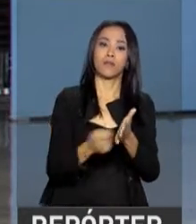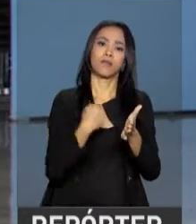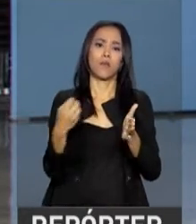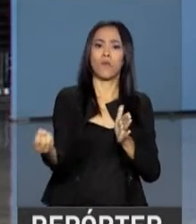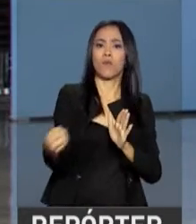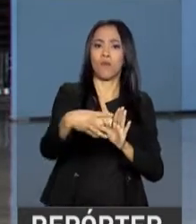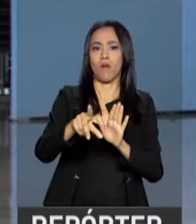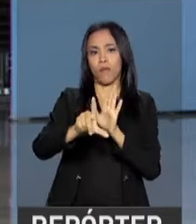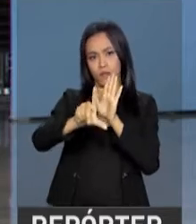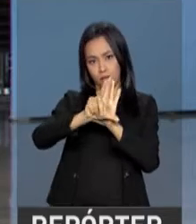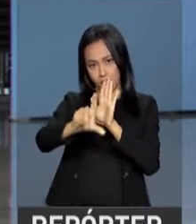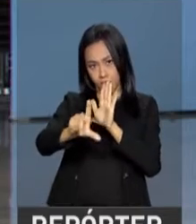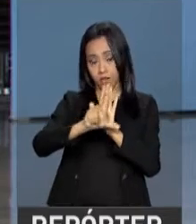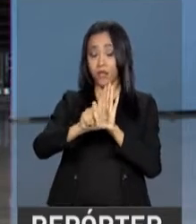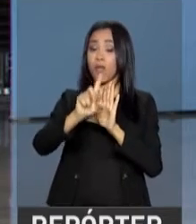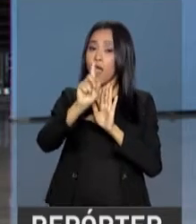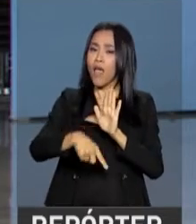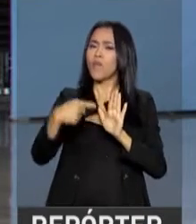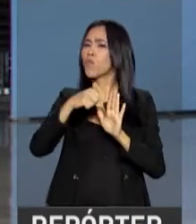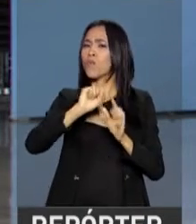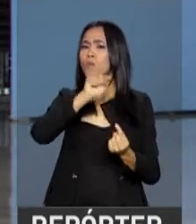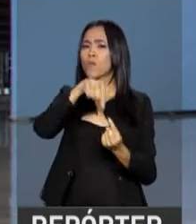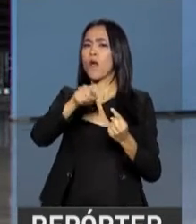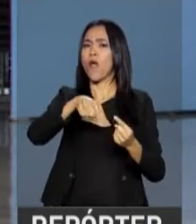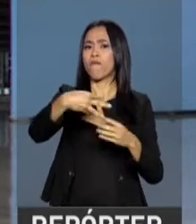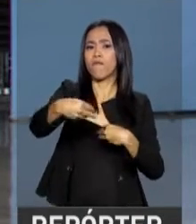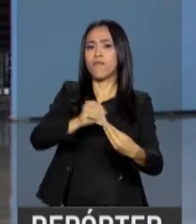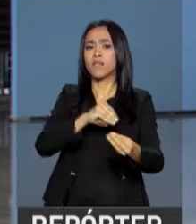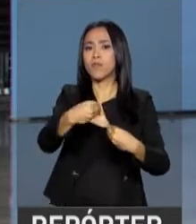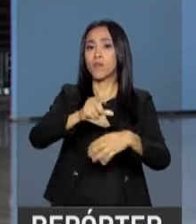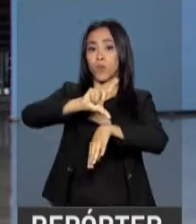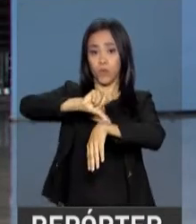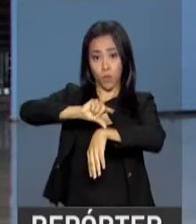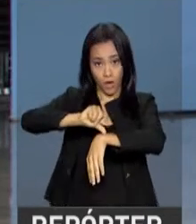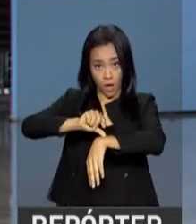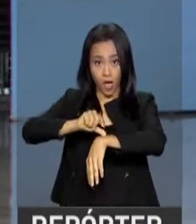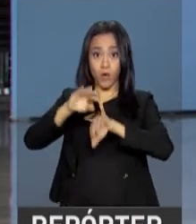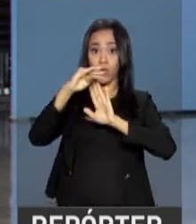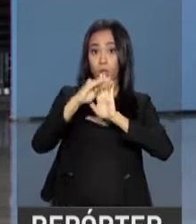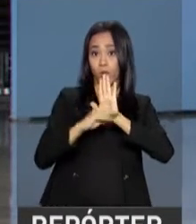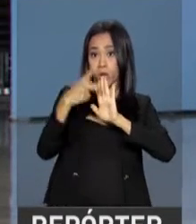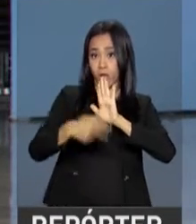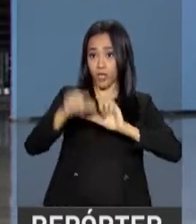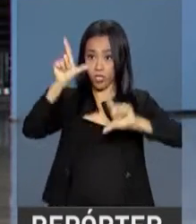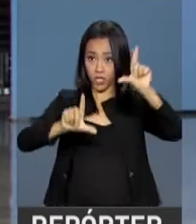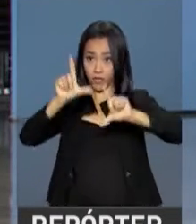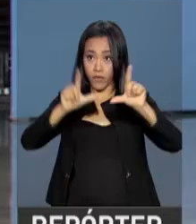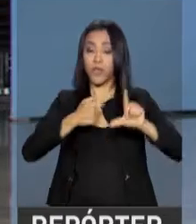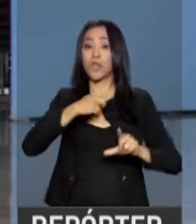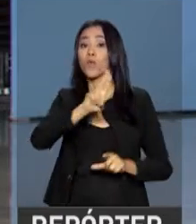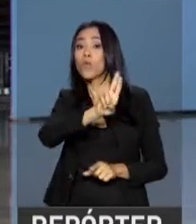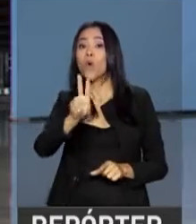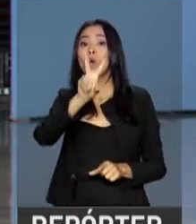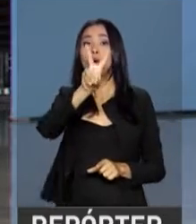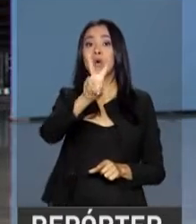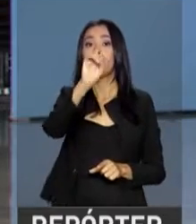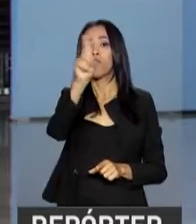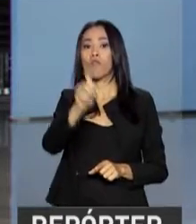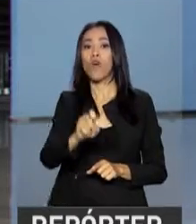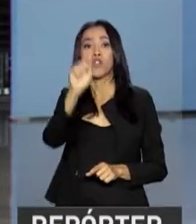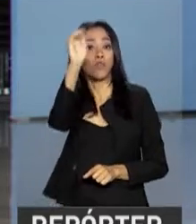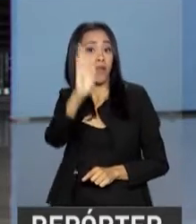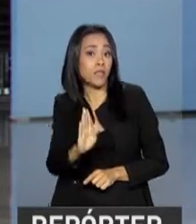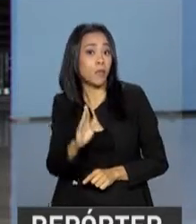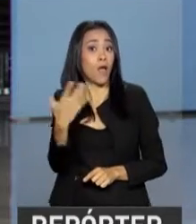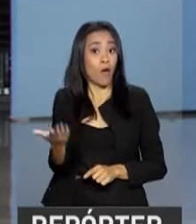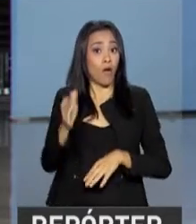lei essa lei determina a flexibilização do horário de transmissão do programa voz do brasil agora as emissoras de rádio como